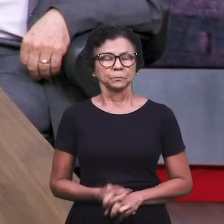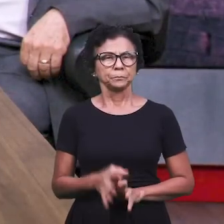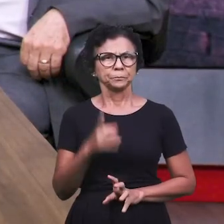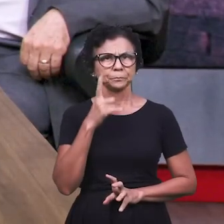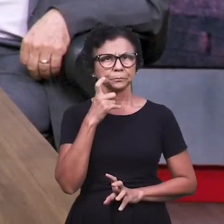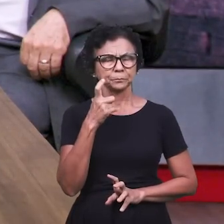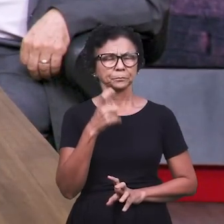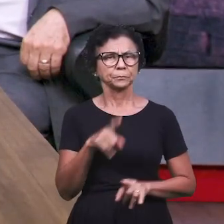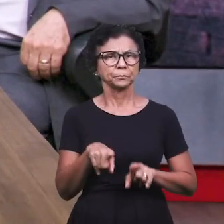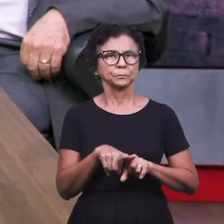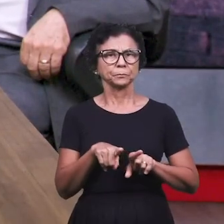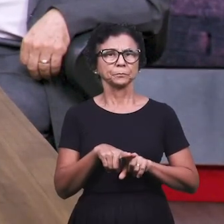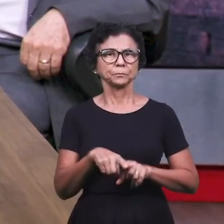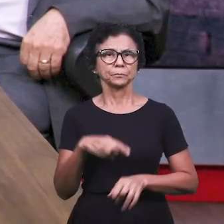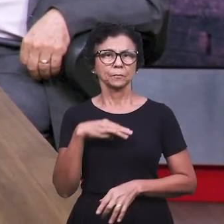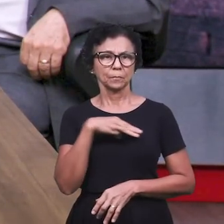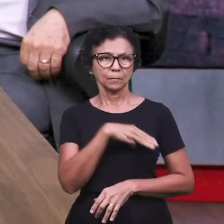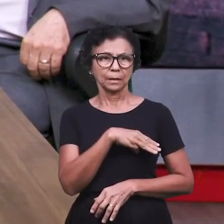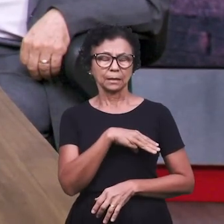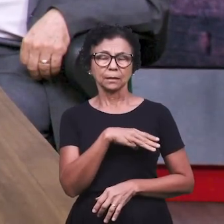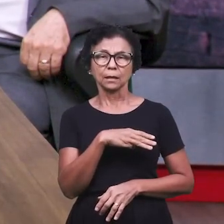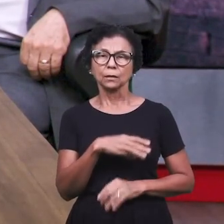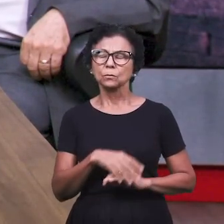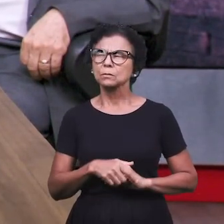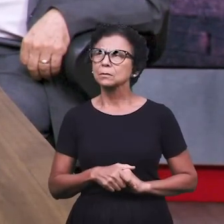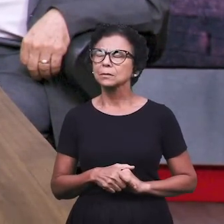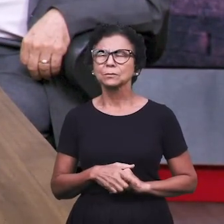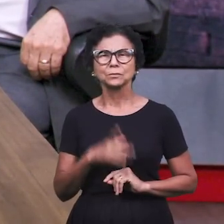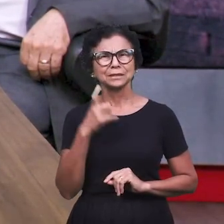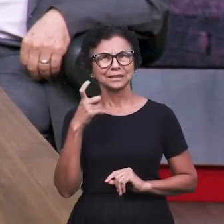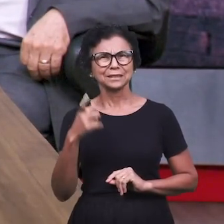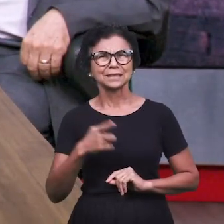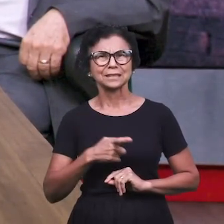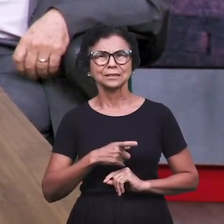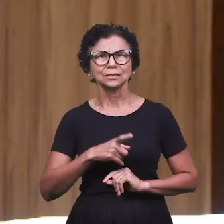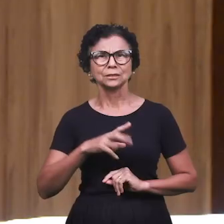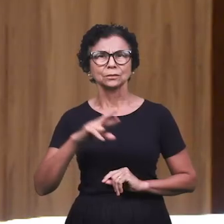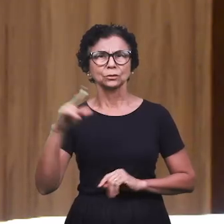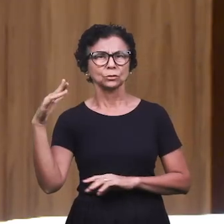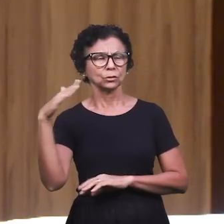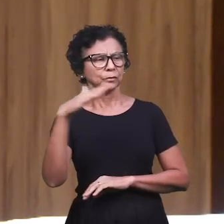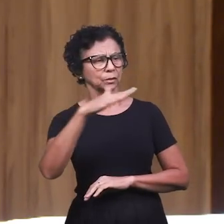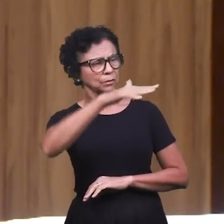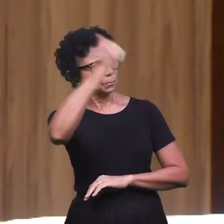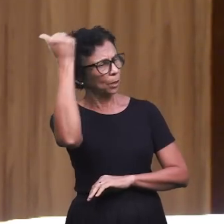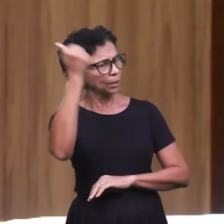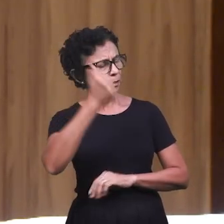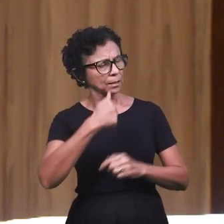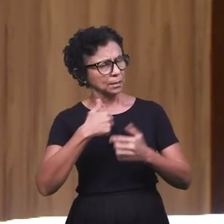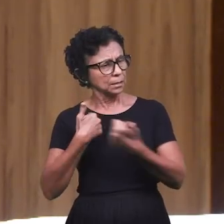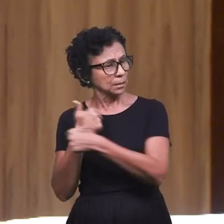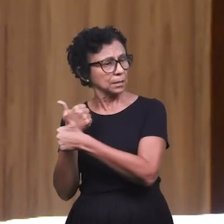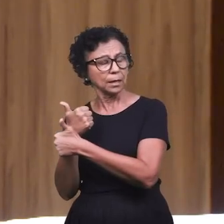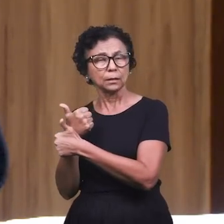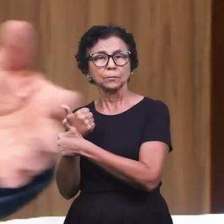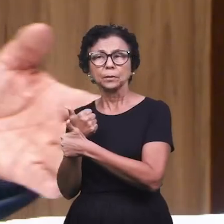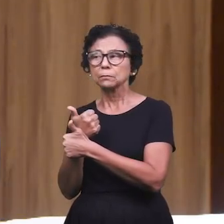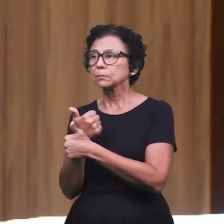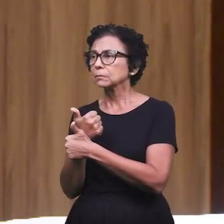interessante lembrar que a conversão dele foi uma coisa, o chamado dele, Jesus falou: segue-me. Ele seguiu e ele fez uma coisa seguinte, uma coisa